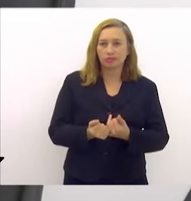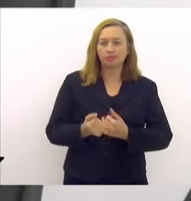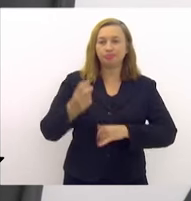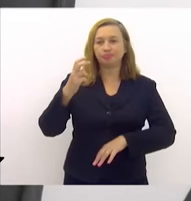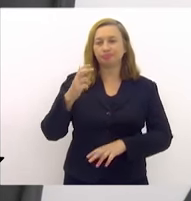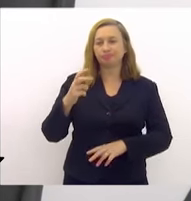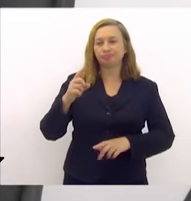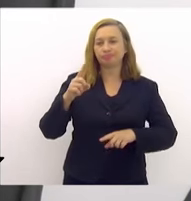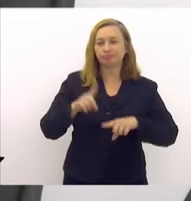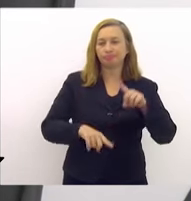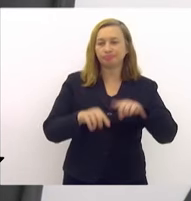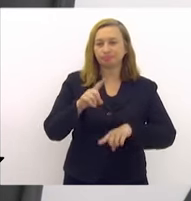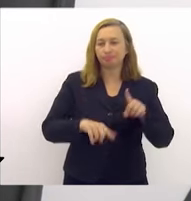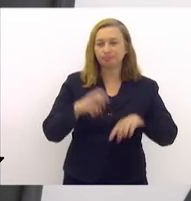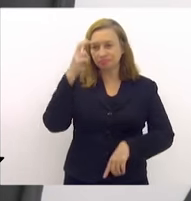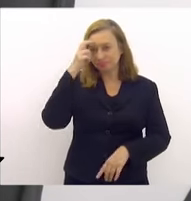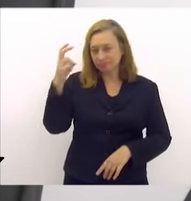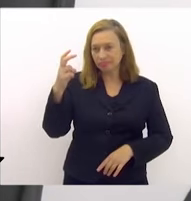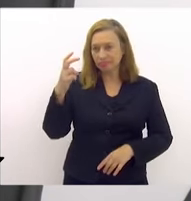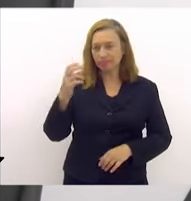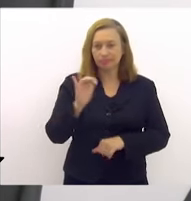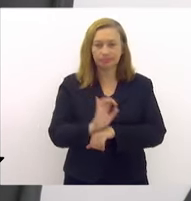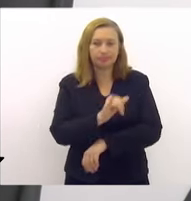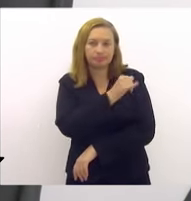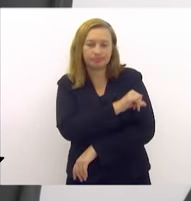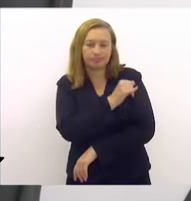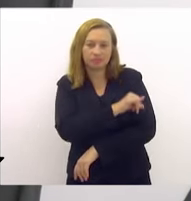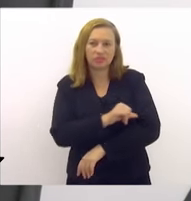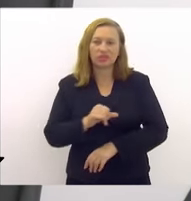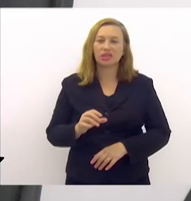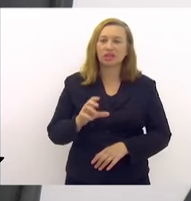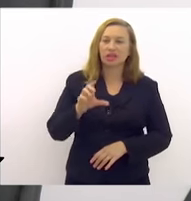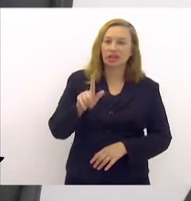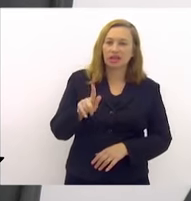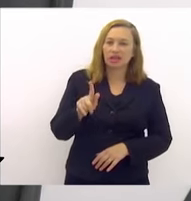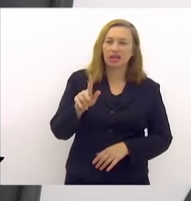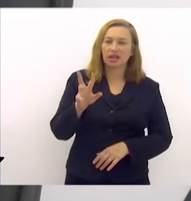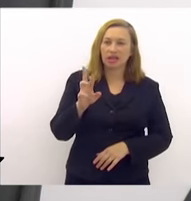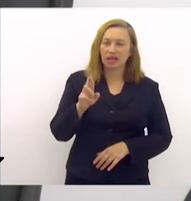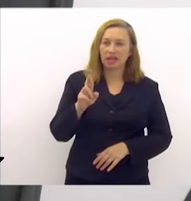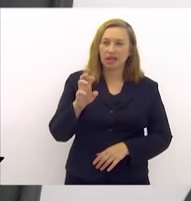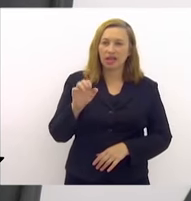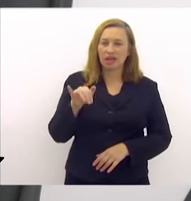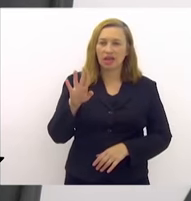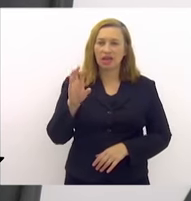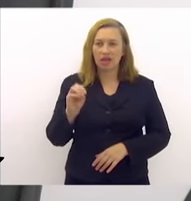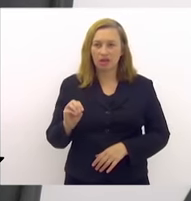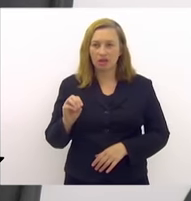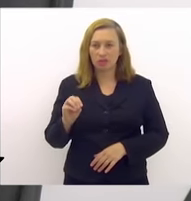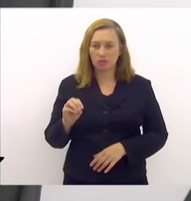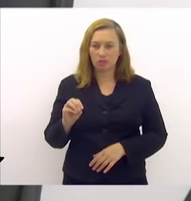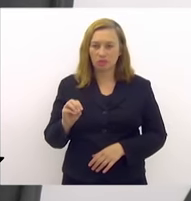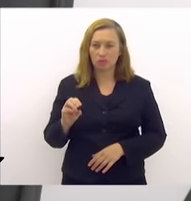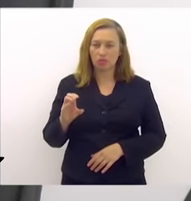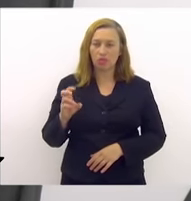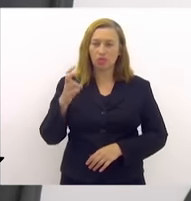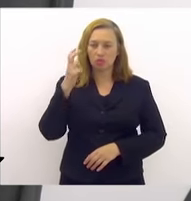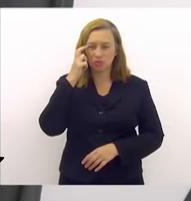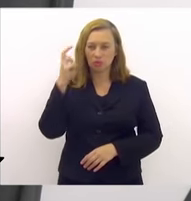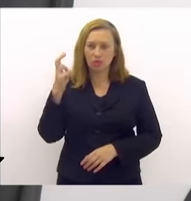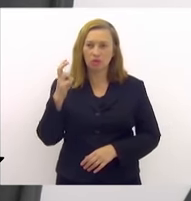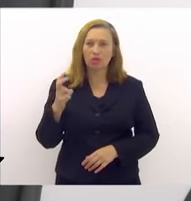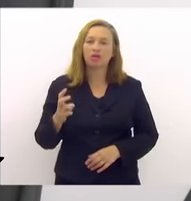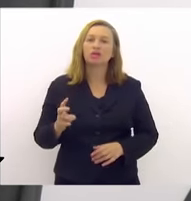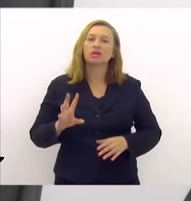Grêmio Recreativo, Escola de Samba Unidos do Viradouro. O parecer é pela anexação ao PL 5301